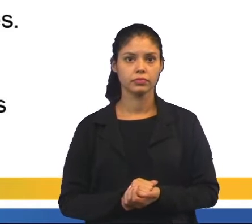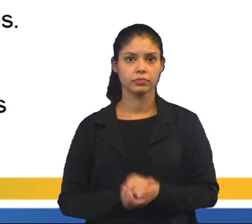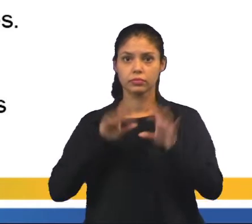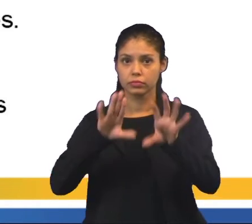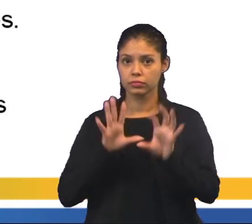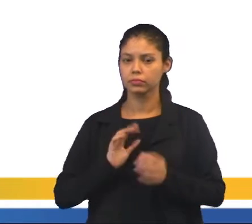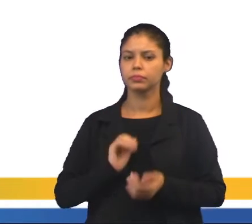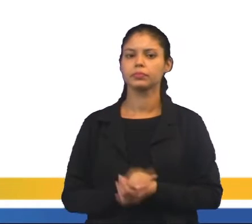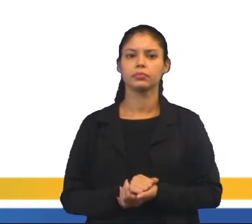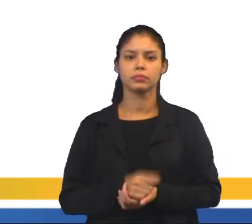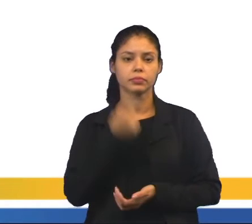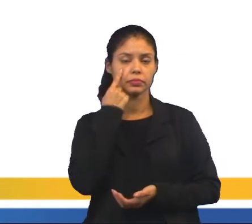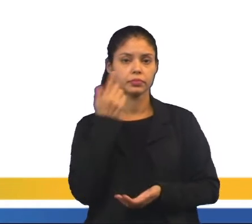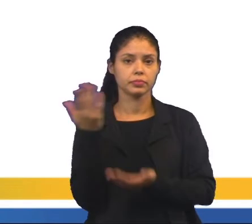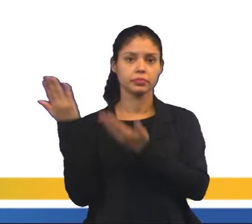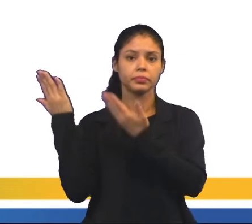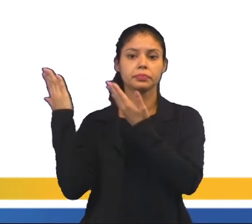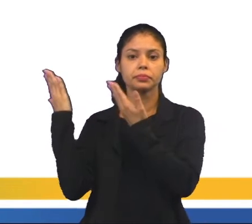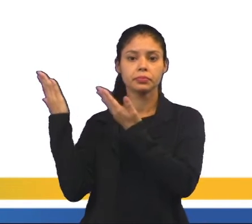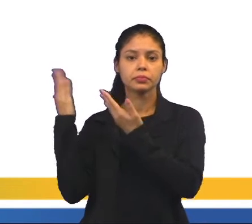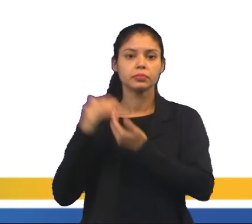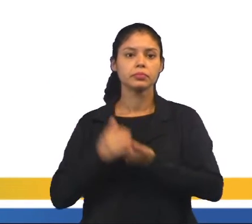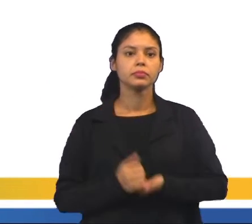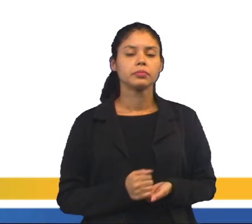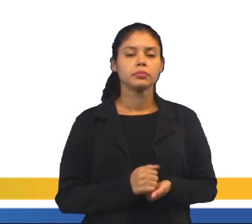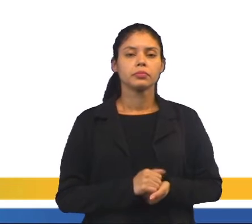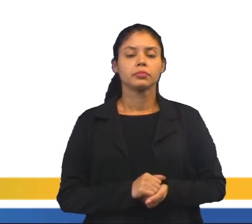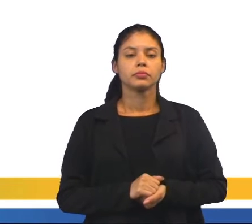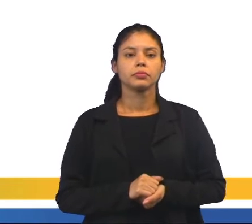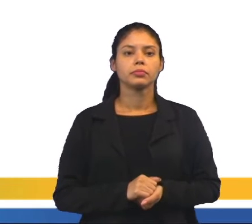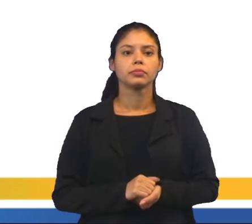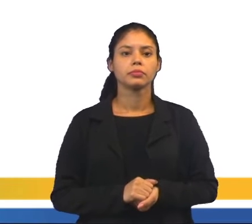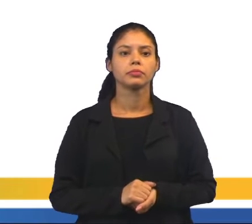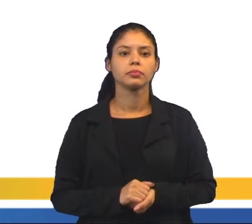Ficamos assim então, vejamos. Olha aí.